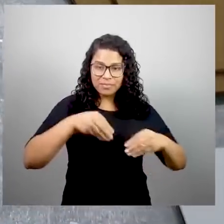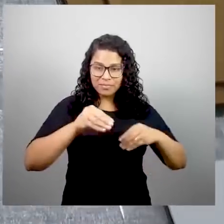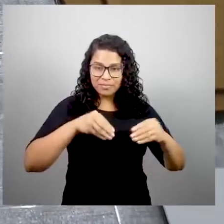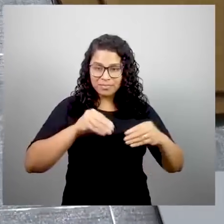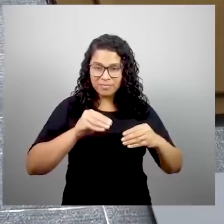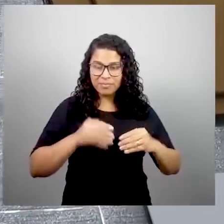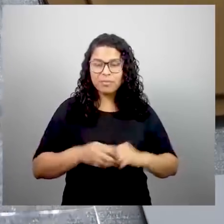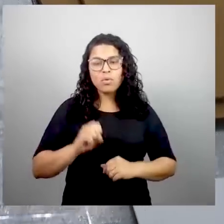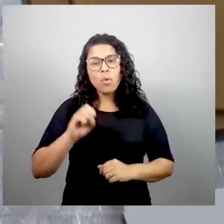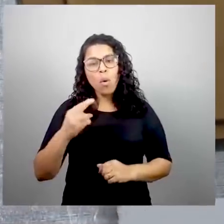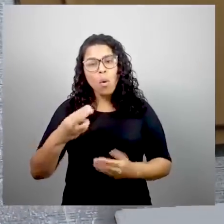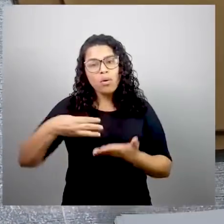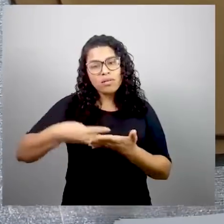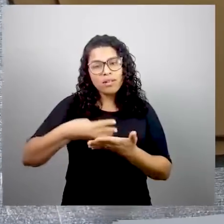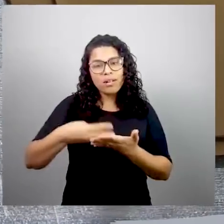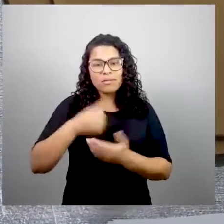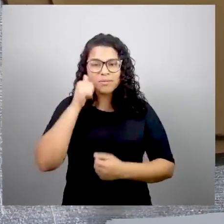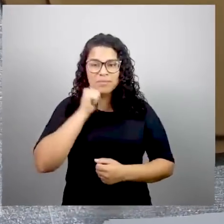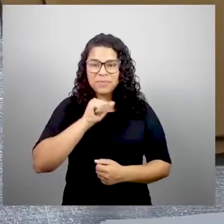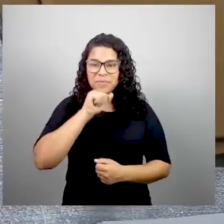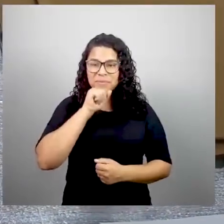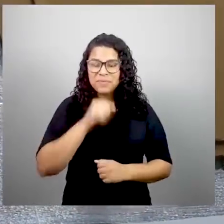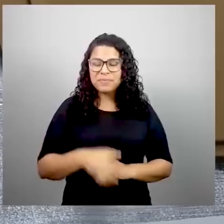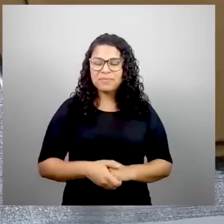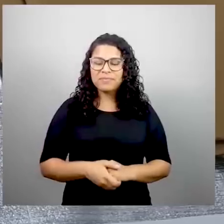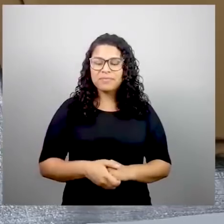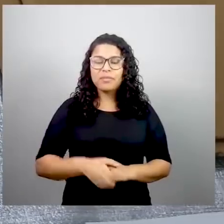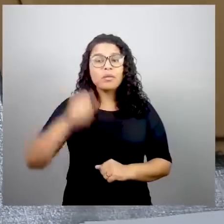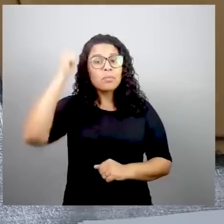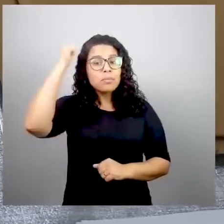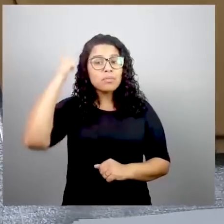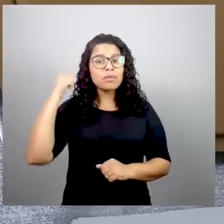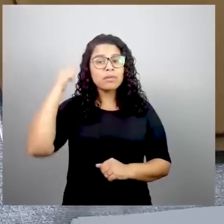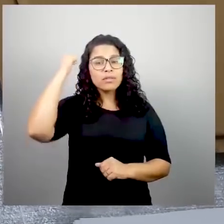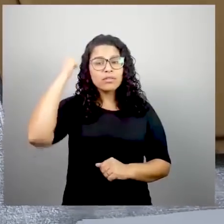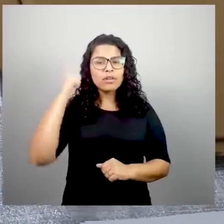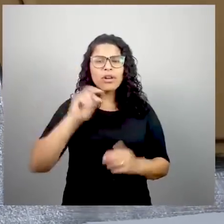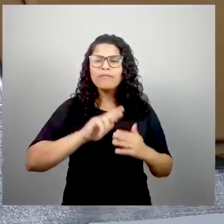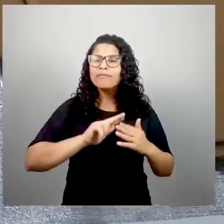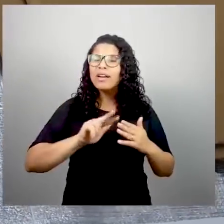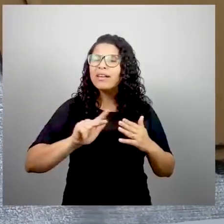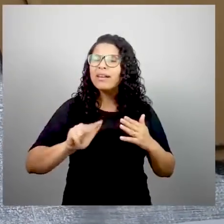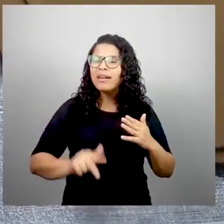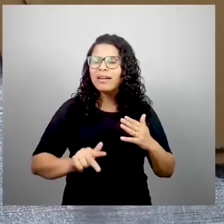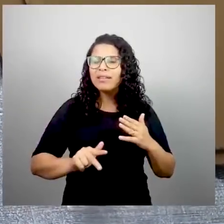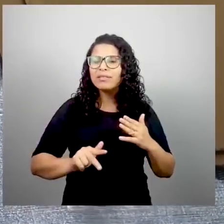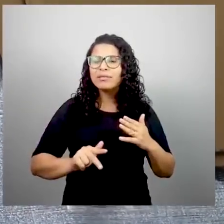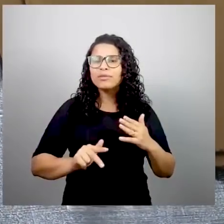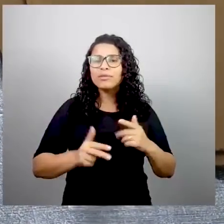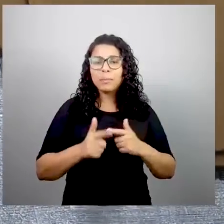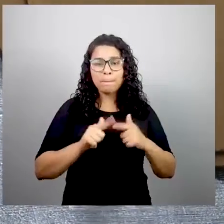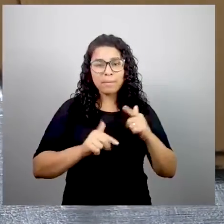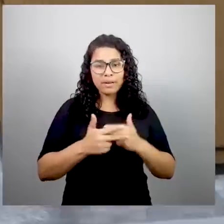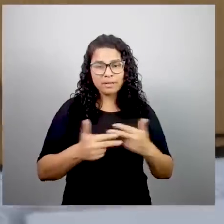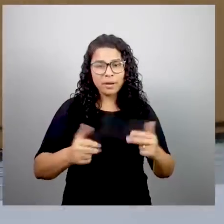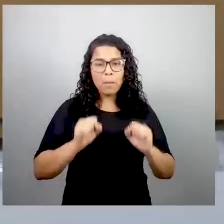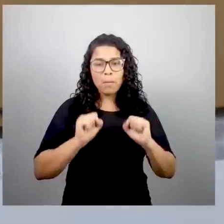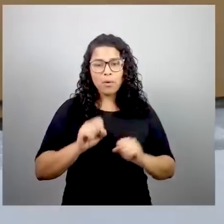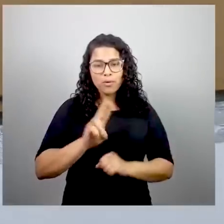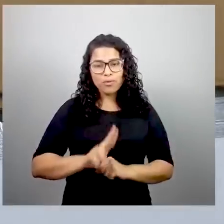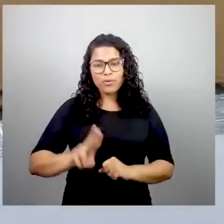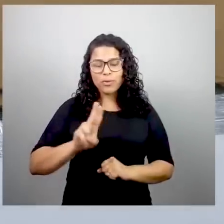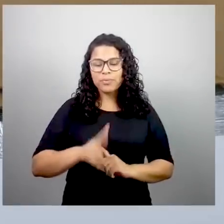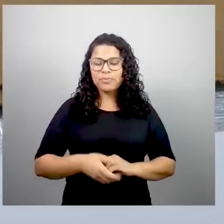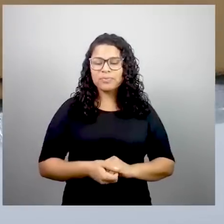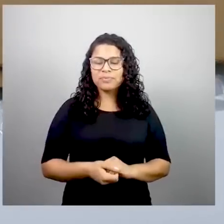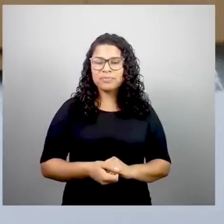garfinho ou garfo da mamãe ou pente, são várias coisas que a gente utiliza nessa técnica. Pode